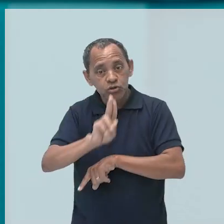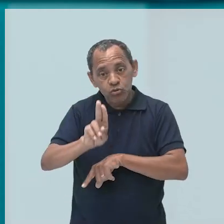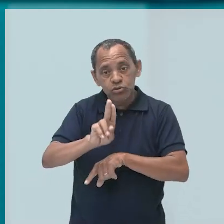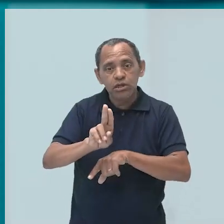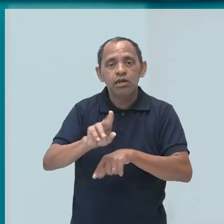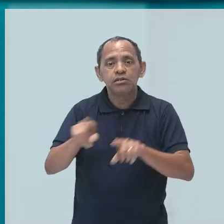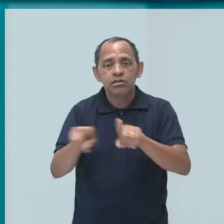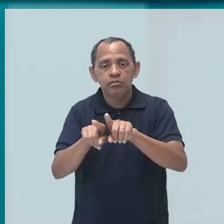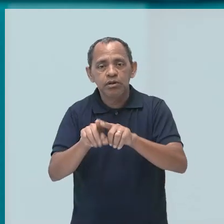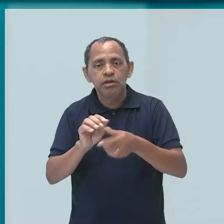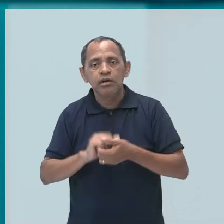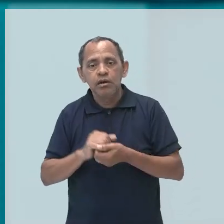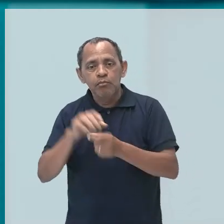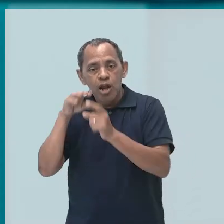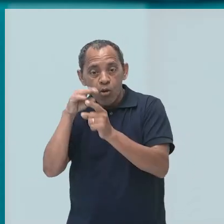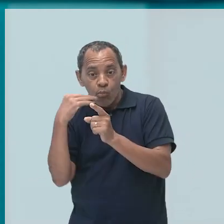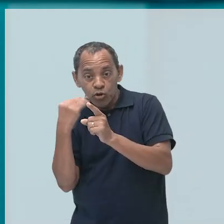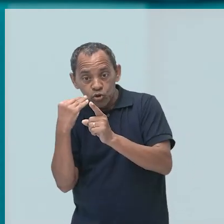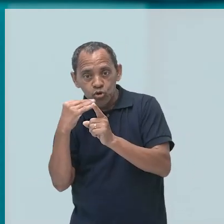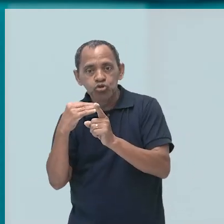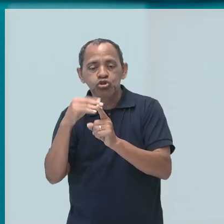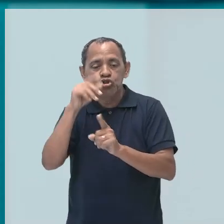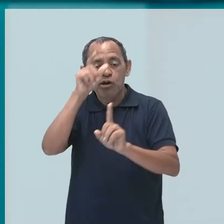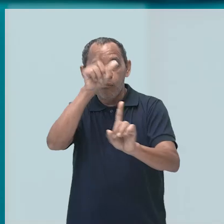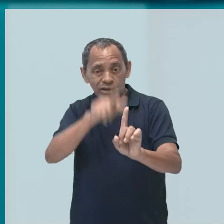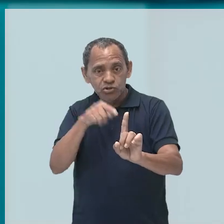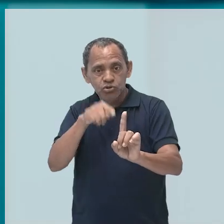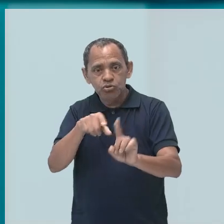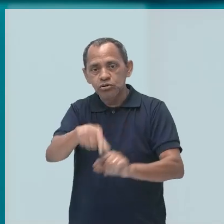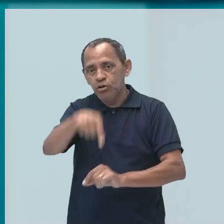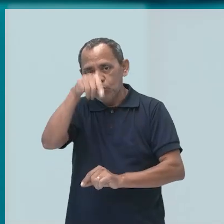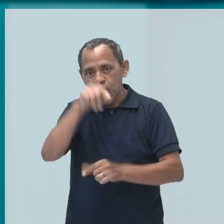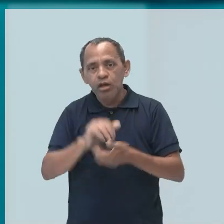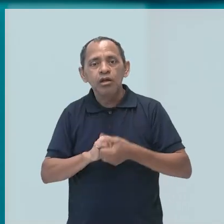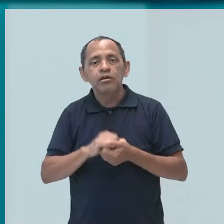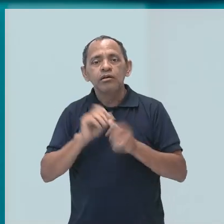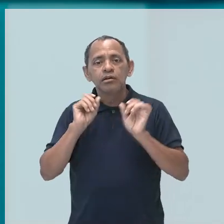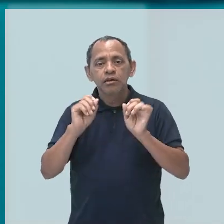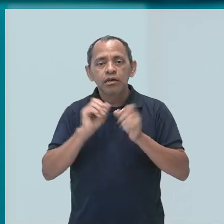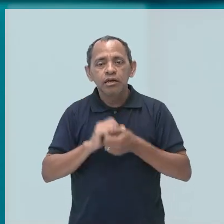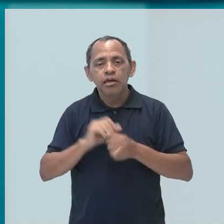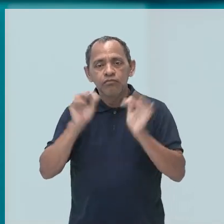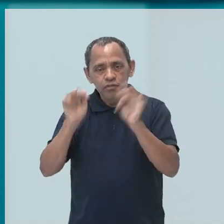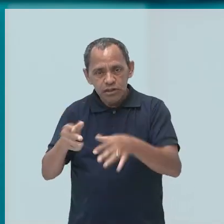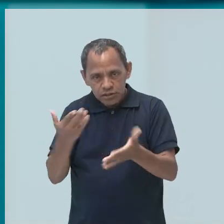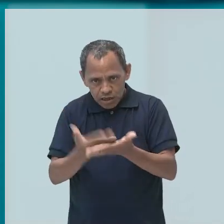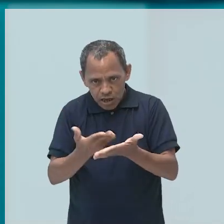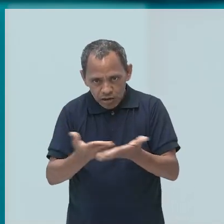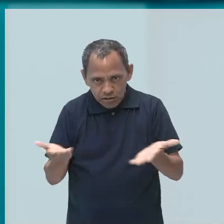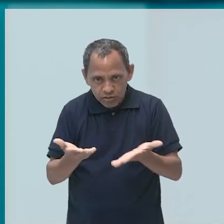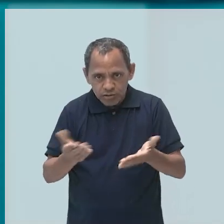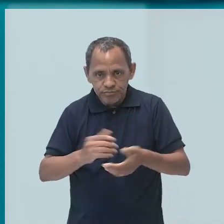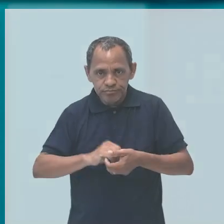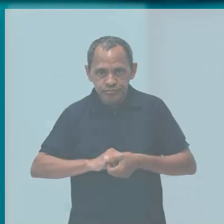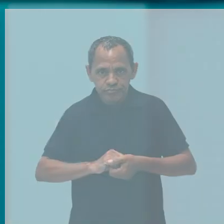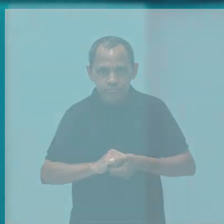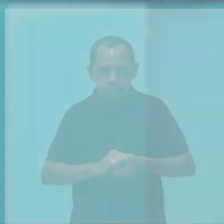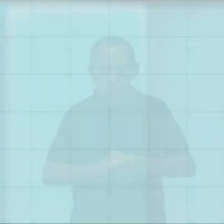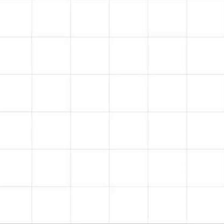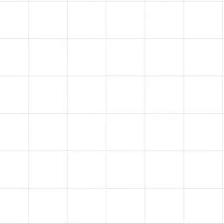realizadas para persuadir o interlocutor, nós vamos finalizar a nossa aula aqui nesse momento.